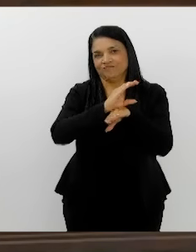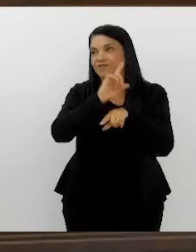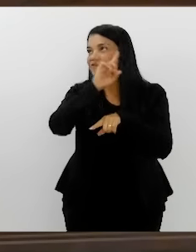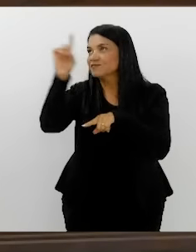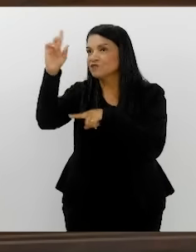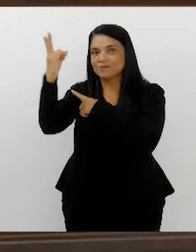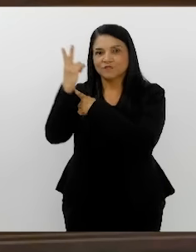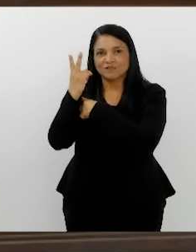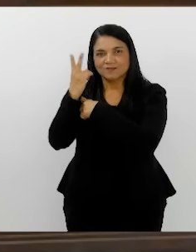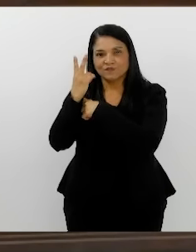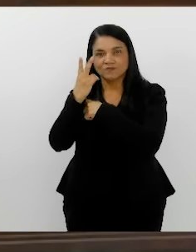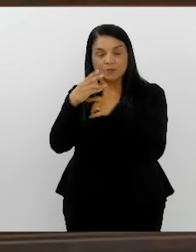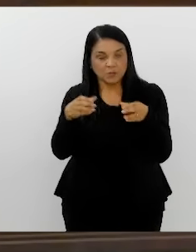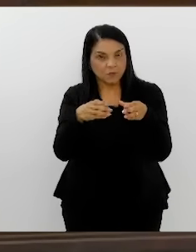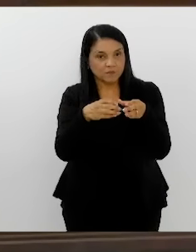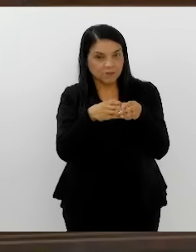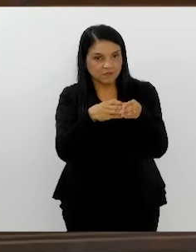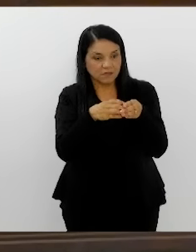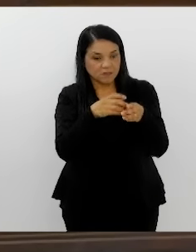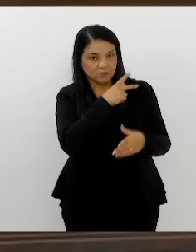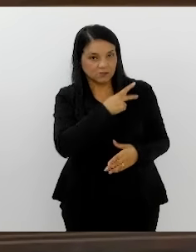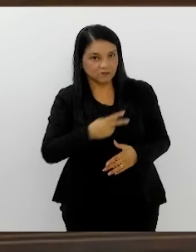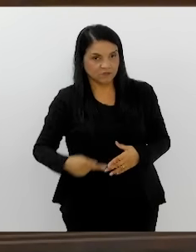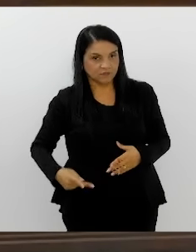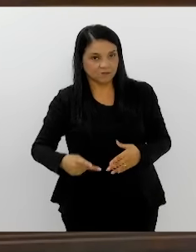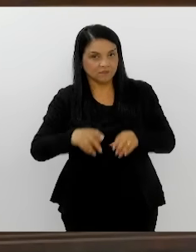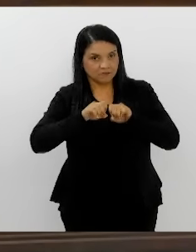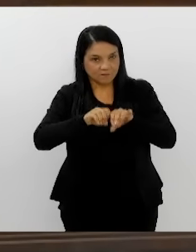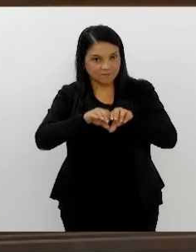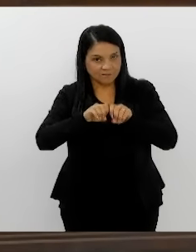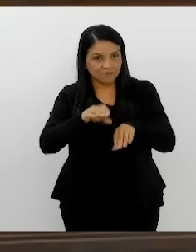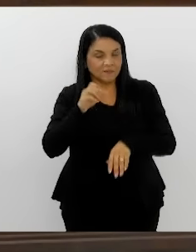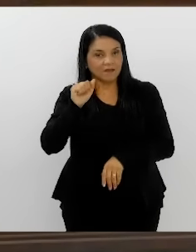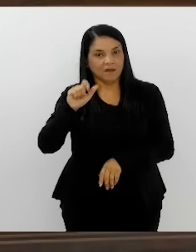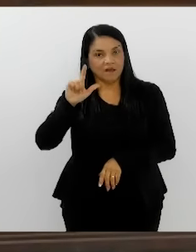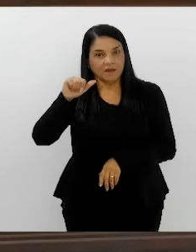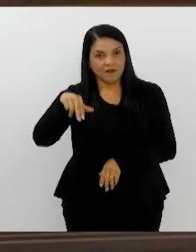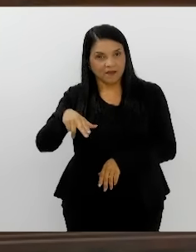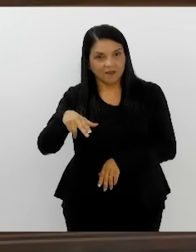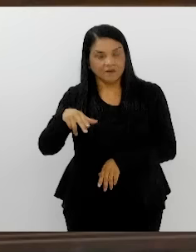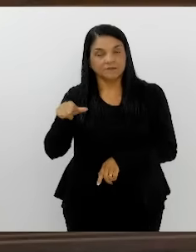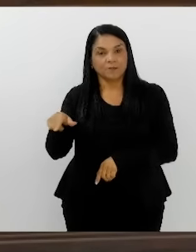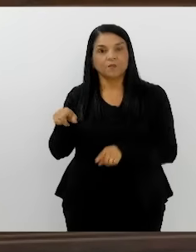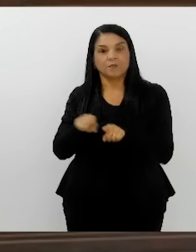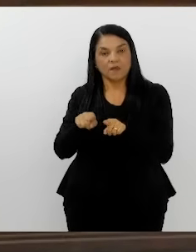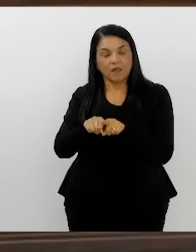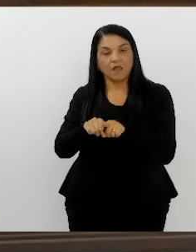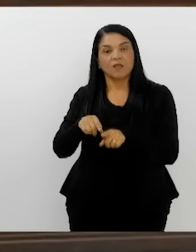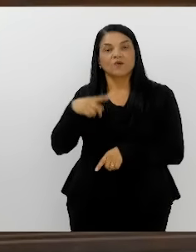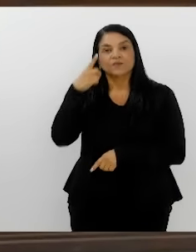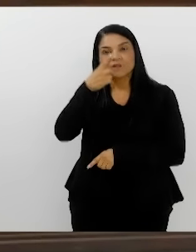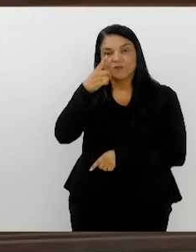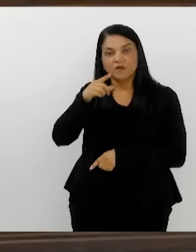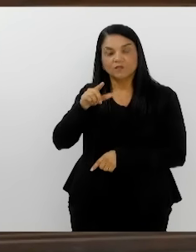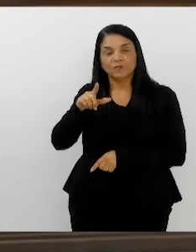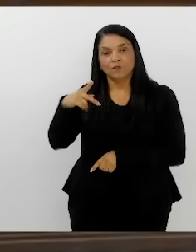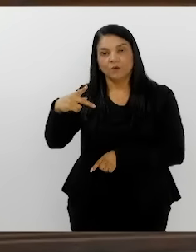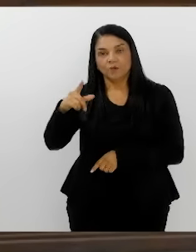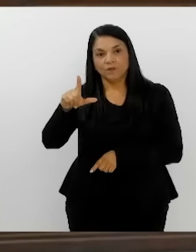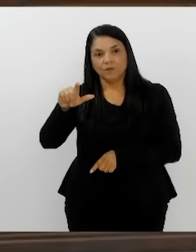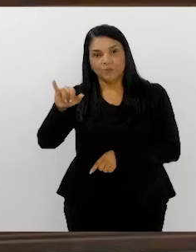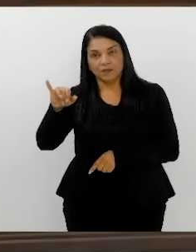da Comissão de Educação do Rio de Janeiro, Plínio Correia de Oliveira, o cruzado do século XX, que colocou